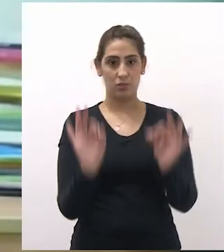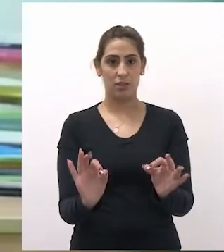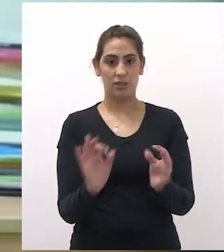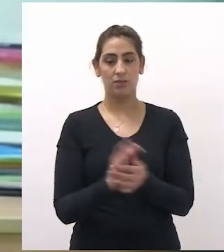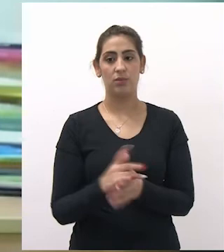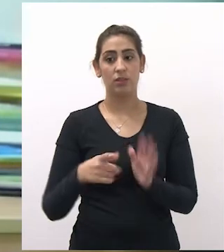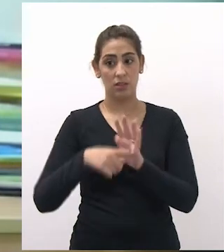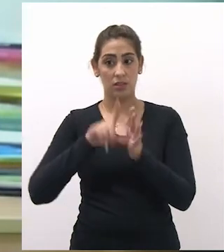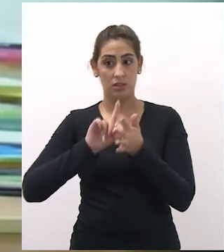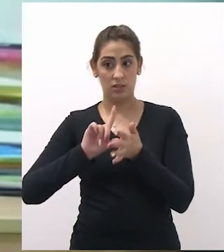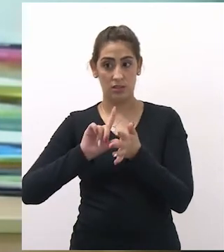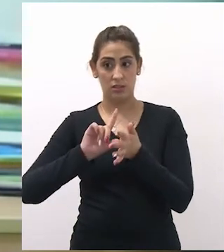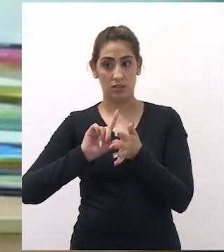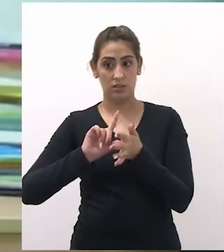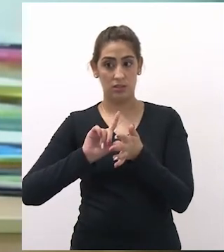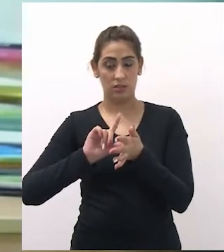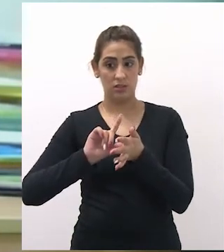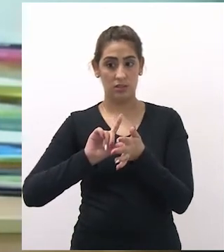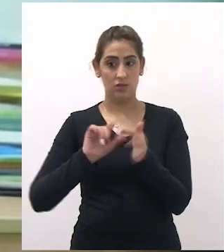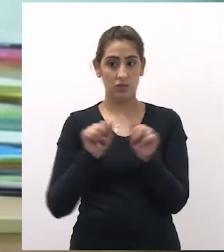Antes de fazer